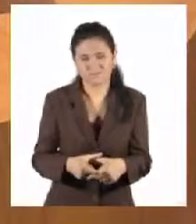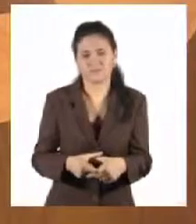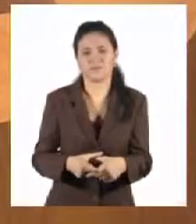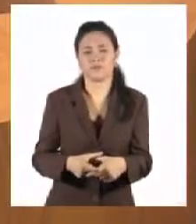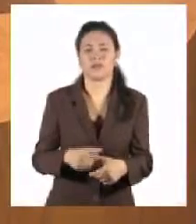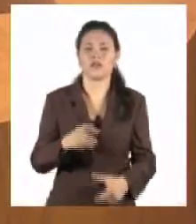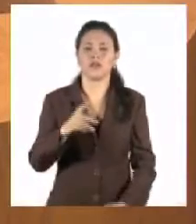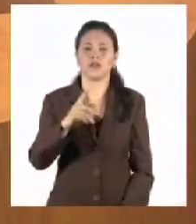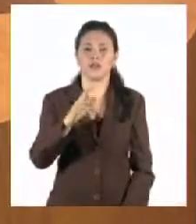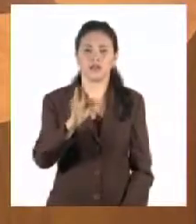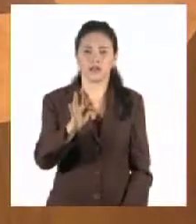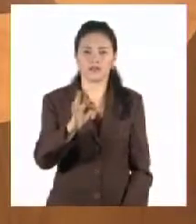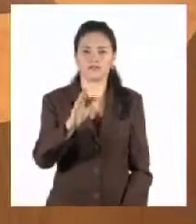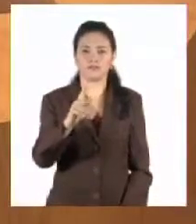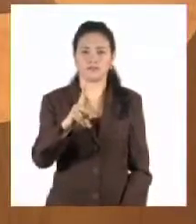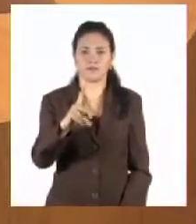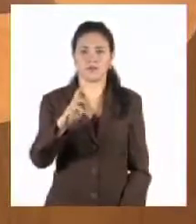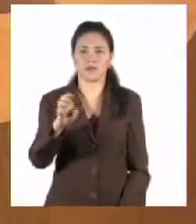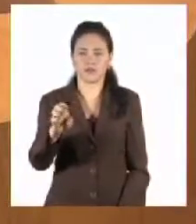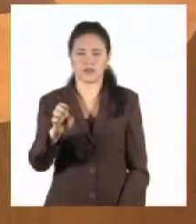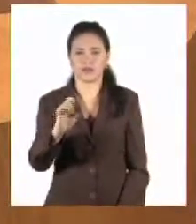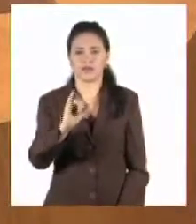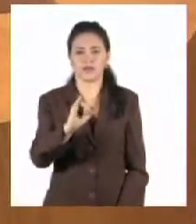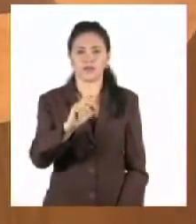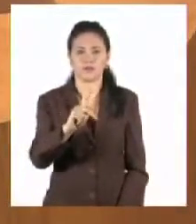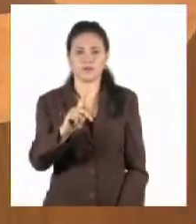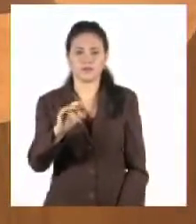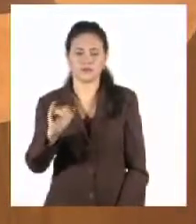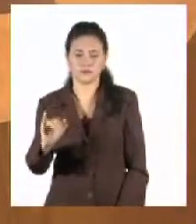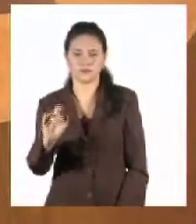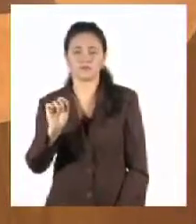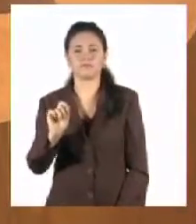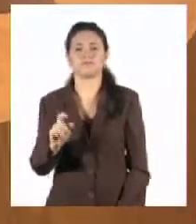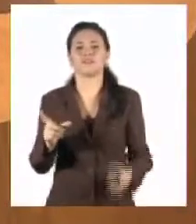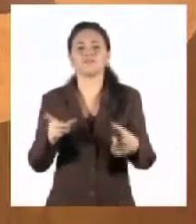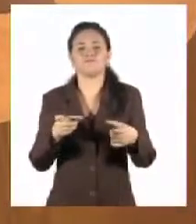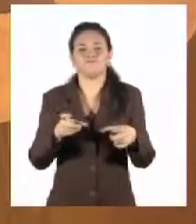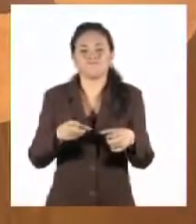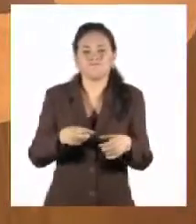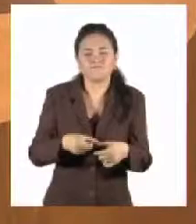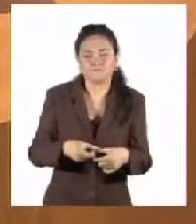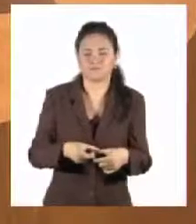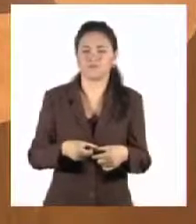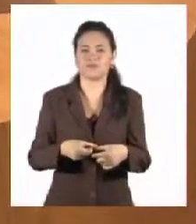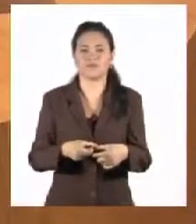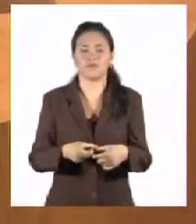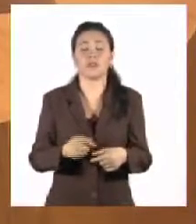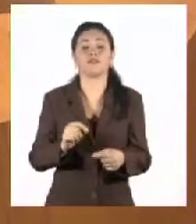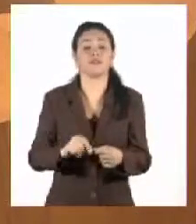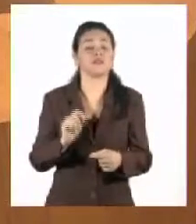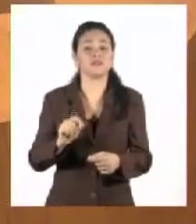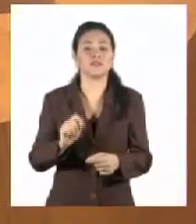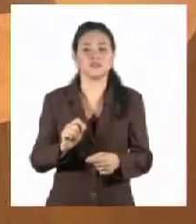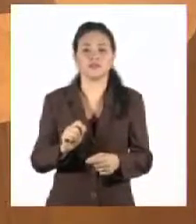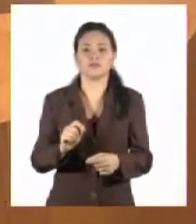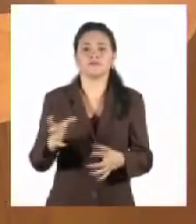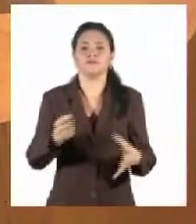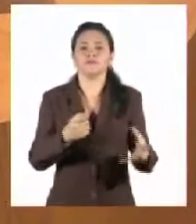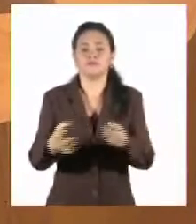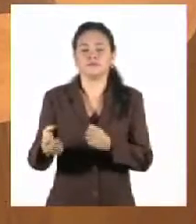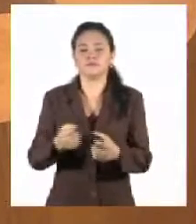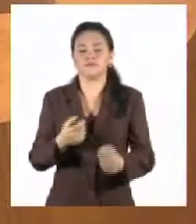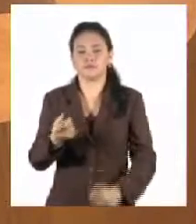do FPE, através do IPI, que vem diminuindo bastante, faz com que a arrecadação do Estado caia, e